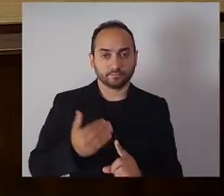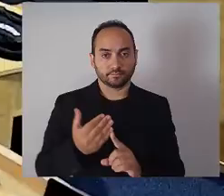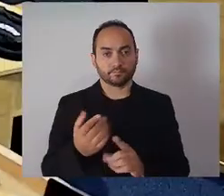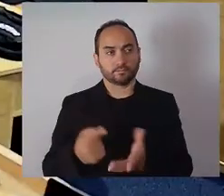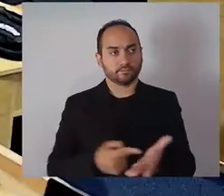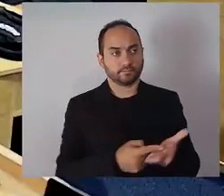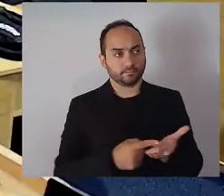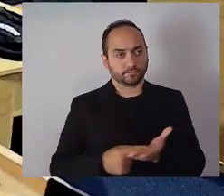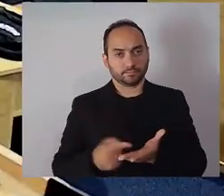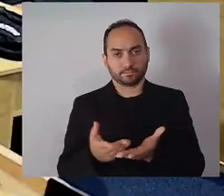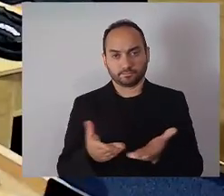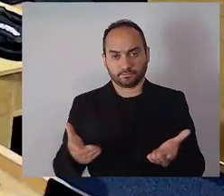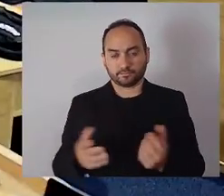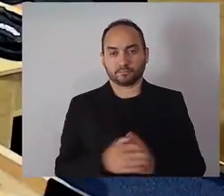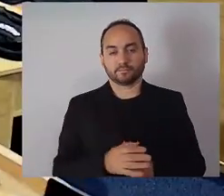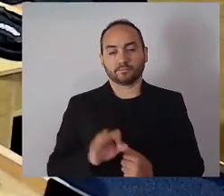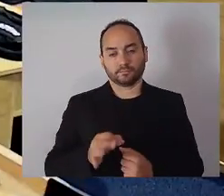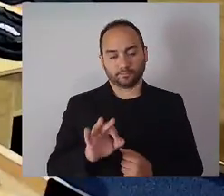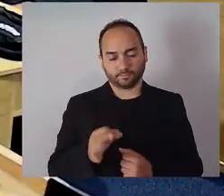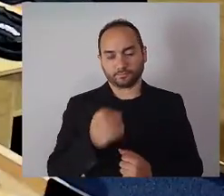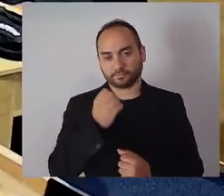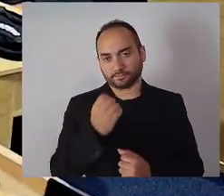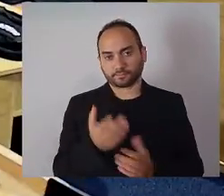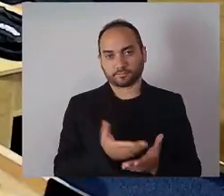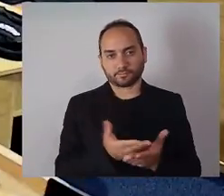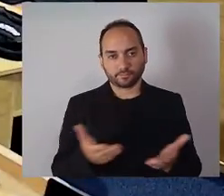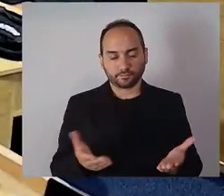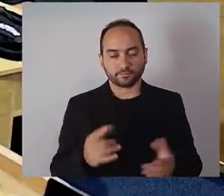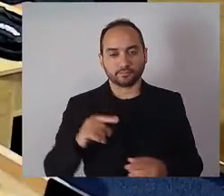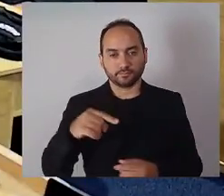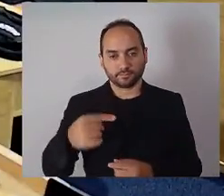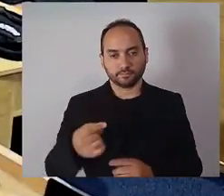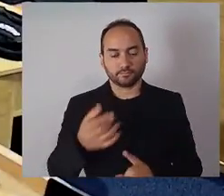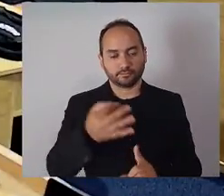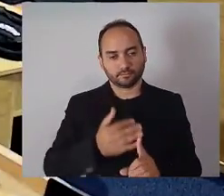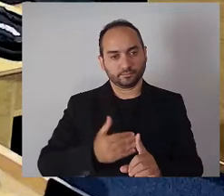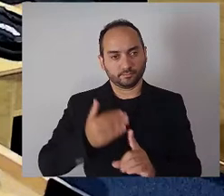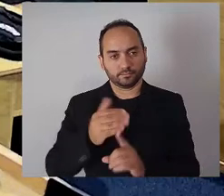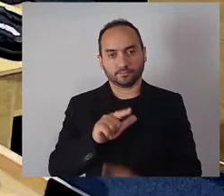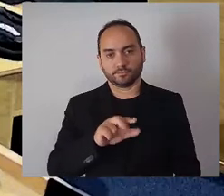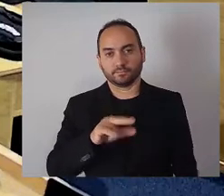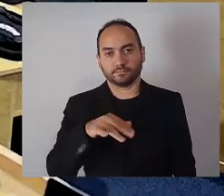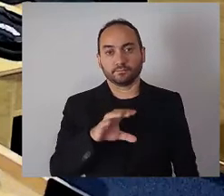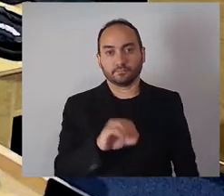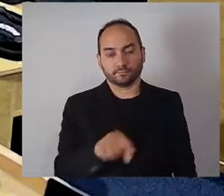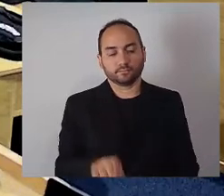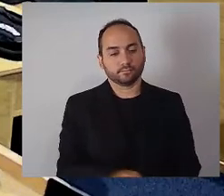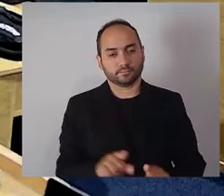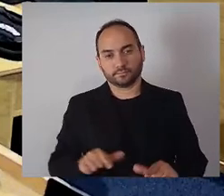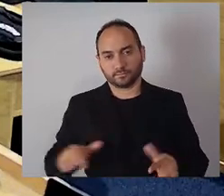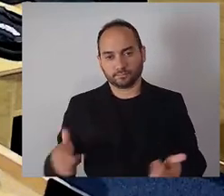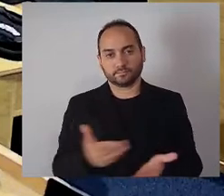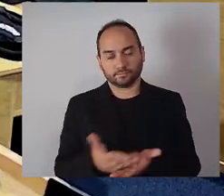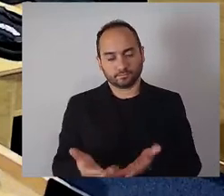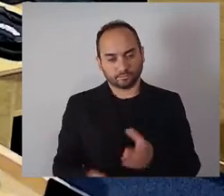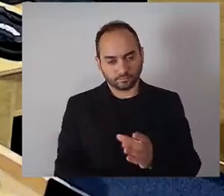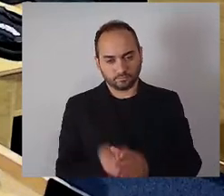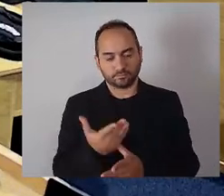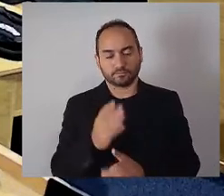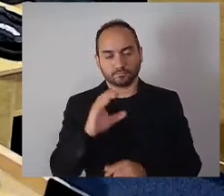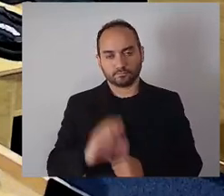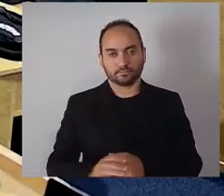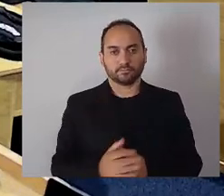acordo? De acordo, presidente, parabenizo Vossa Excelência e ao desembargador Luciano aí por essa excelente iniciativa de fomento à